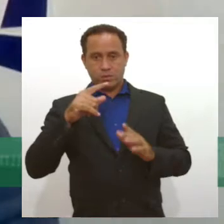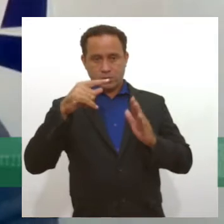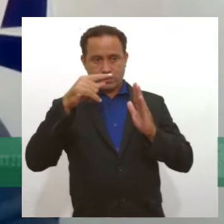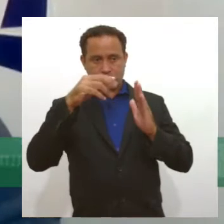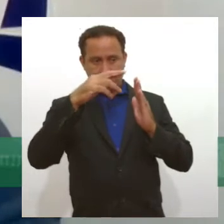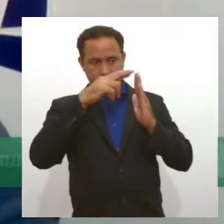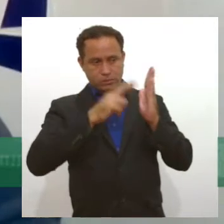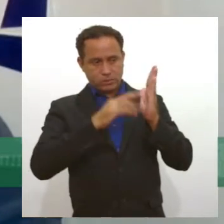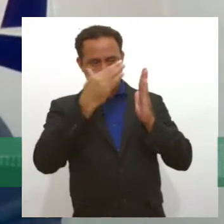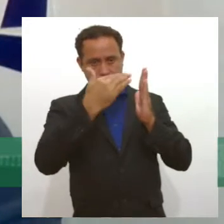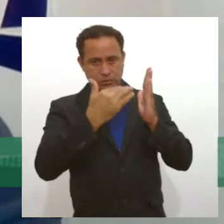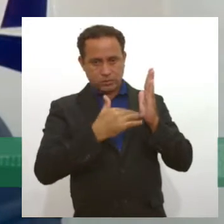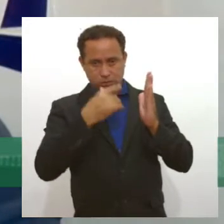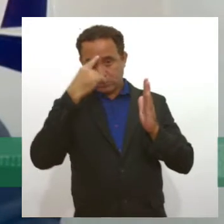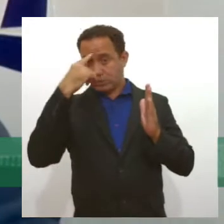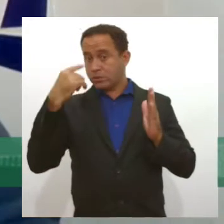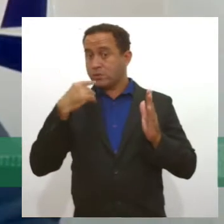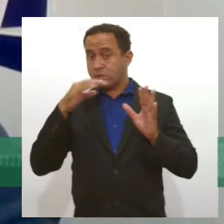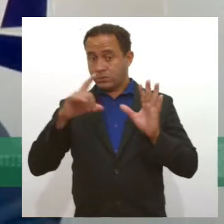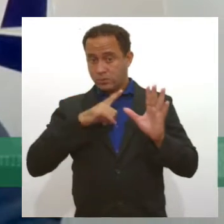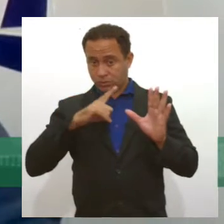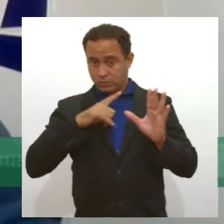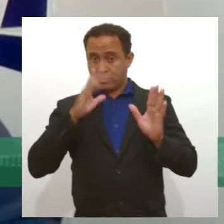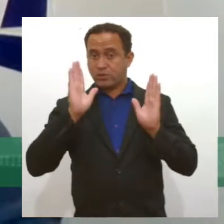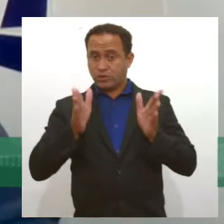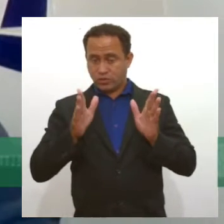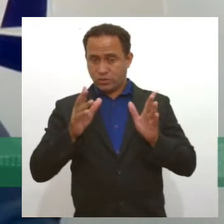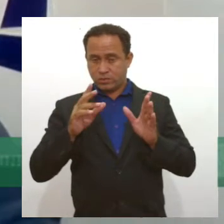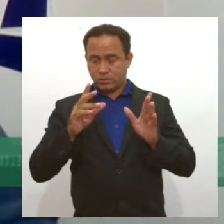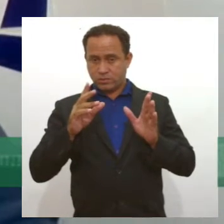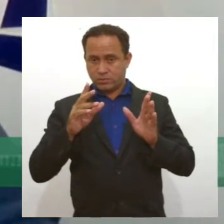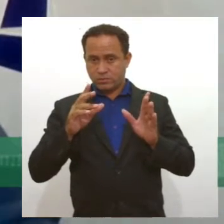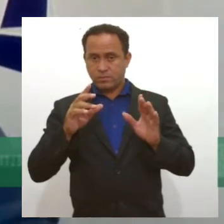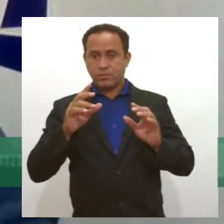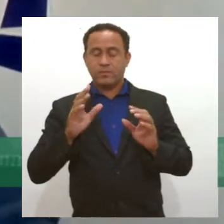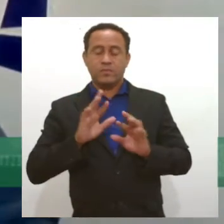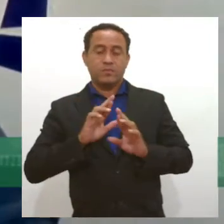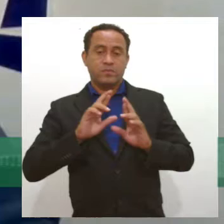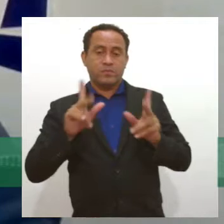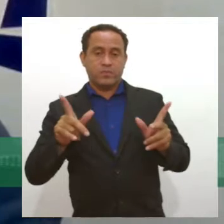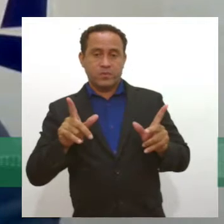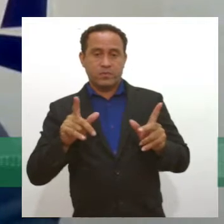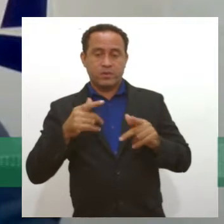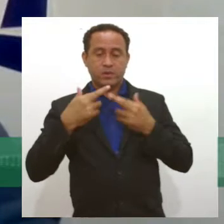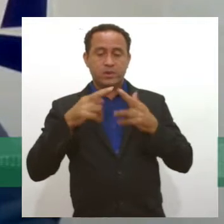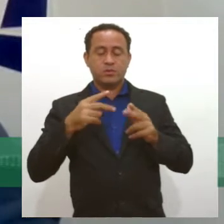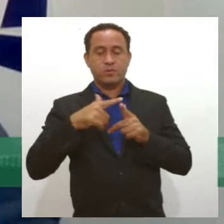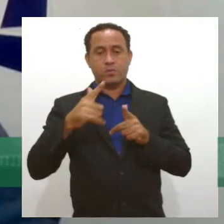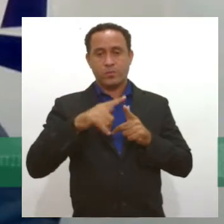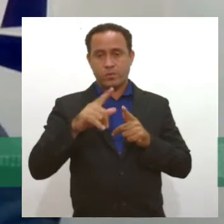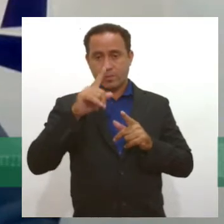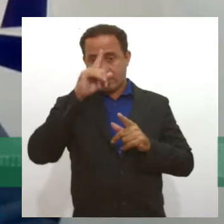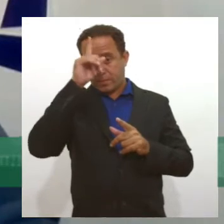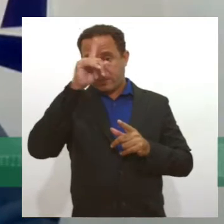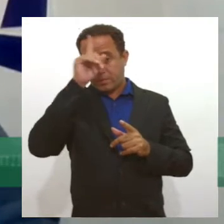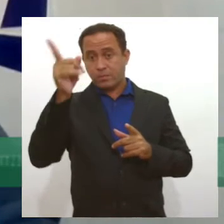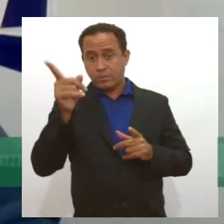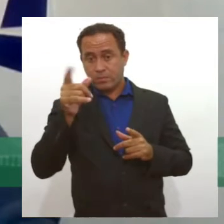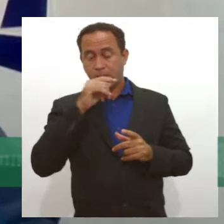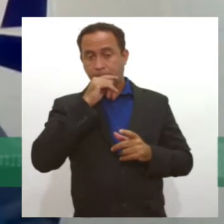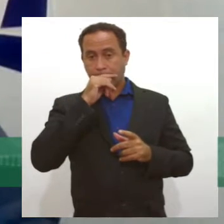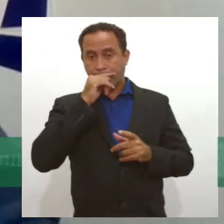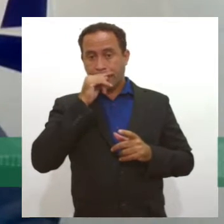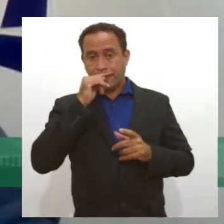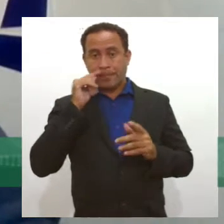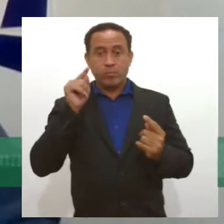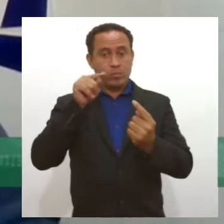você limita a criatividade ou a forma de resolver aquele problema. Então, a lógica aqui é fazer com